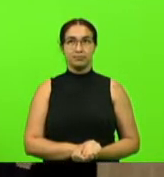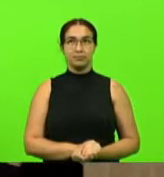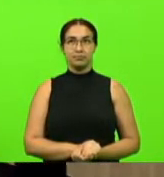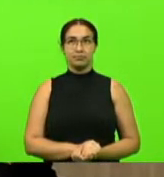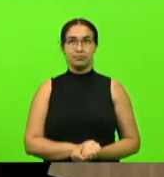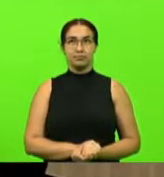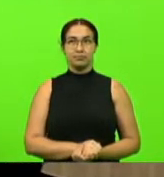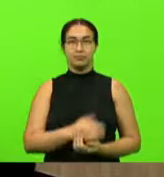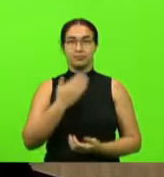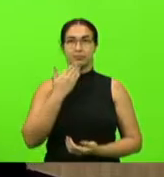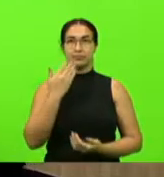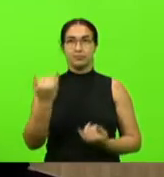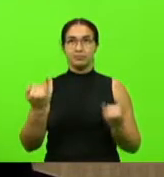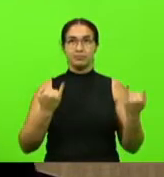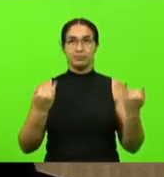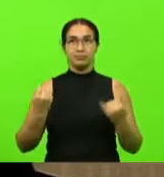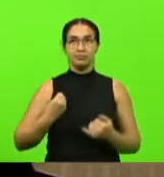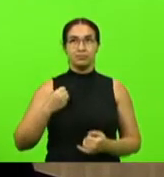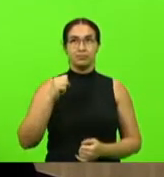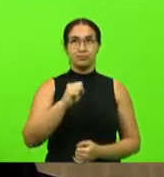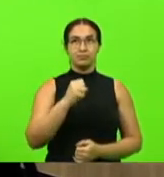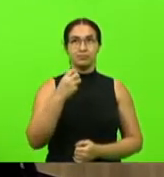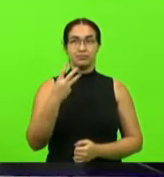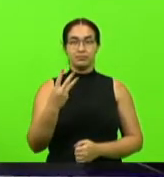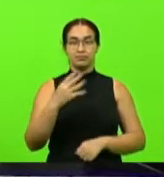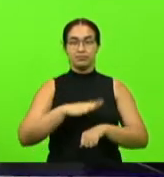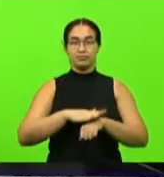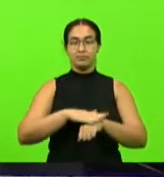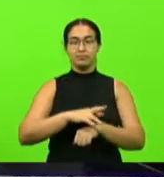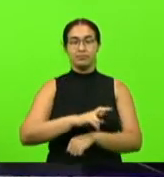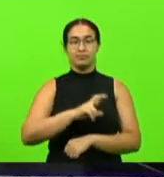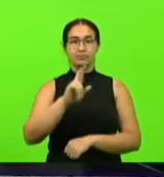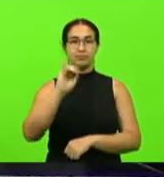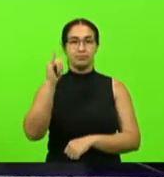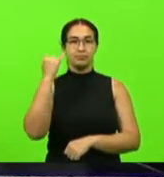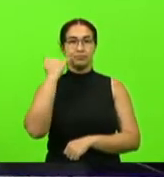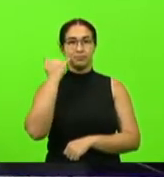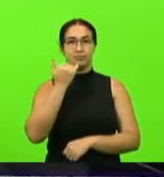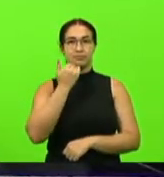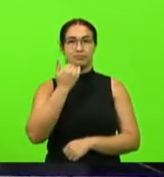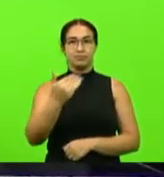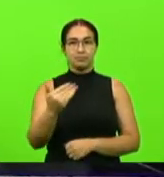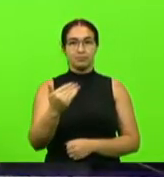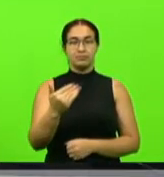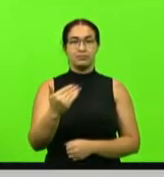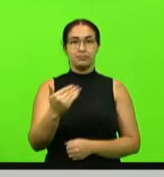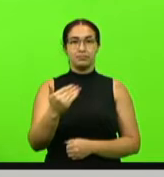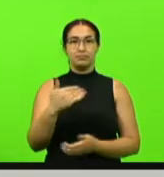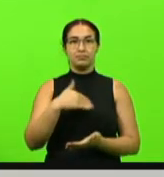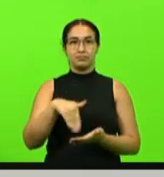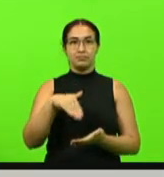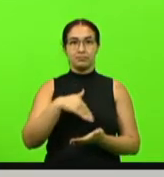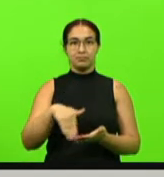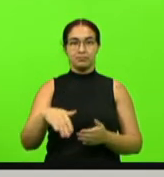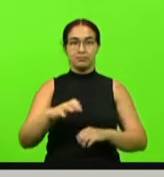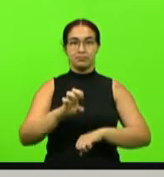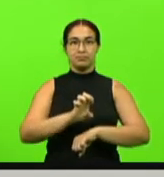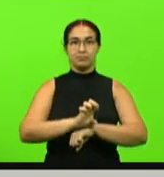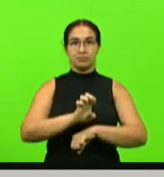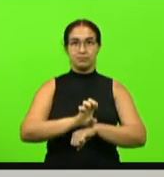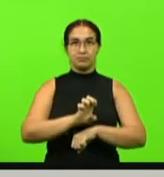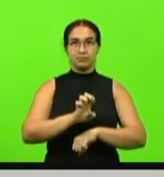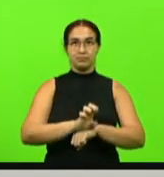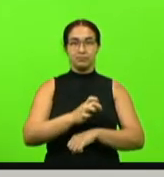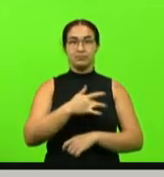21. Pedido de informação 83, autor deputado Gessé Lopes, solicita o secretário de Estado da